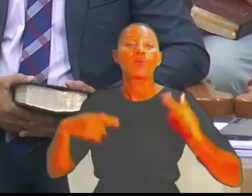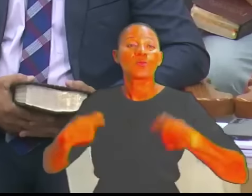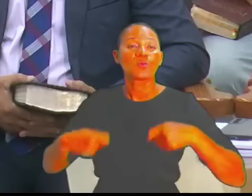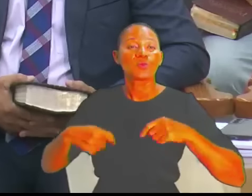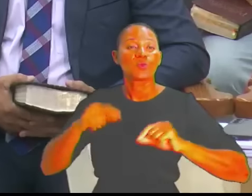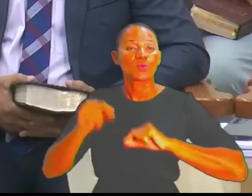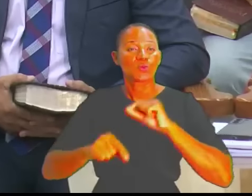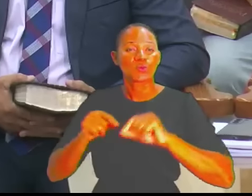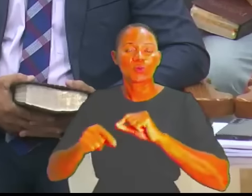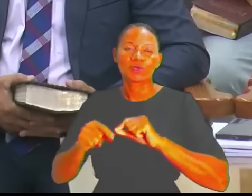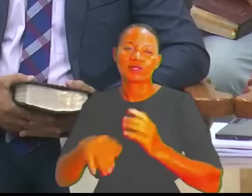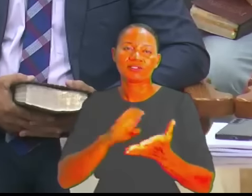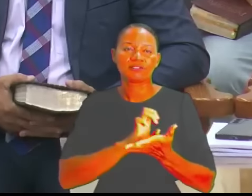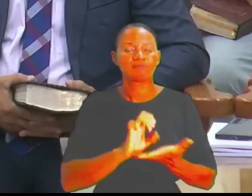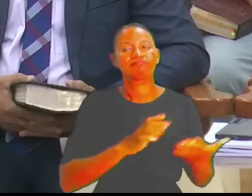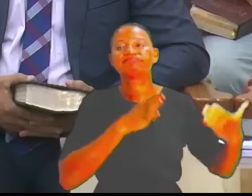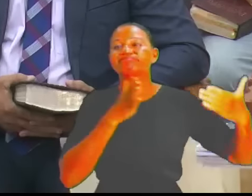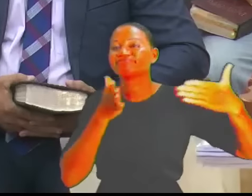Elias chegasse lá.